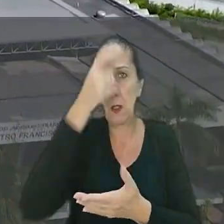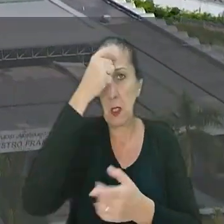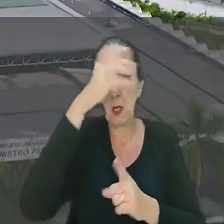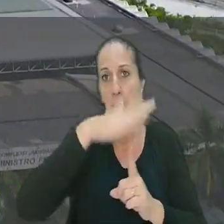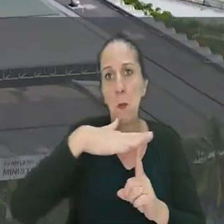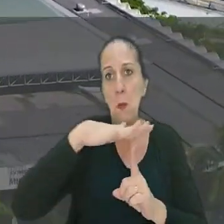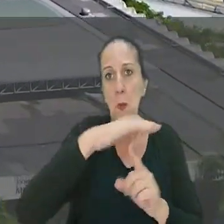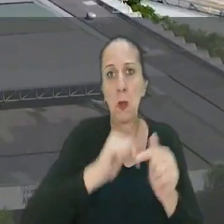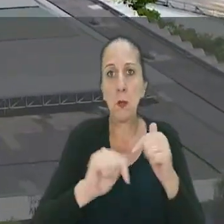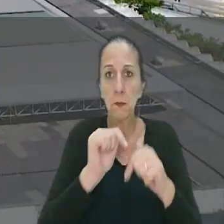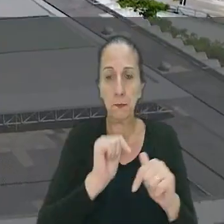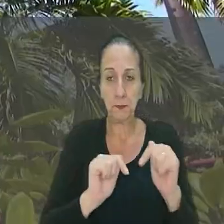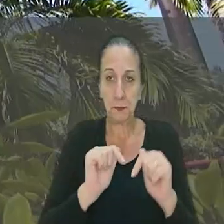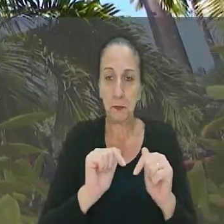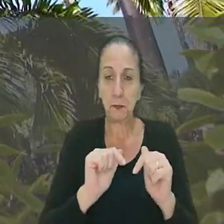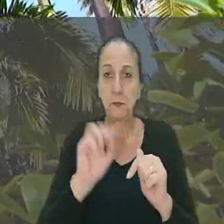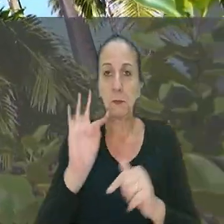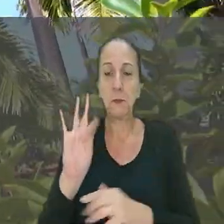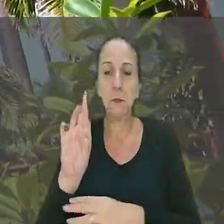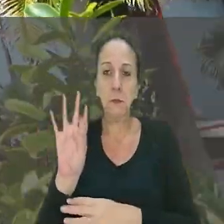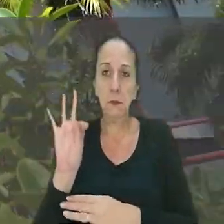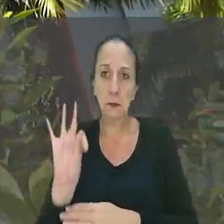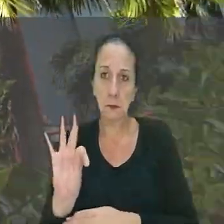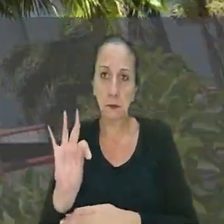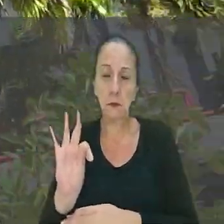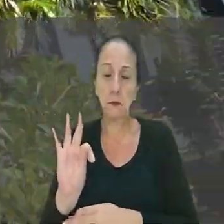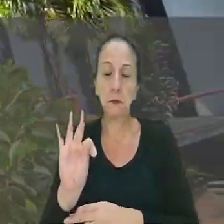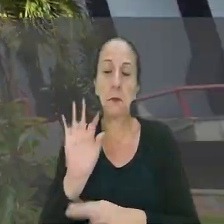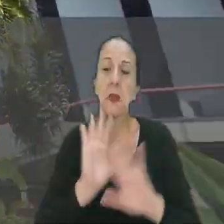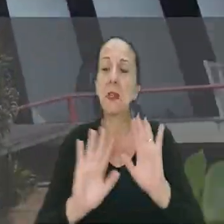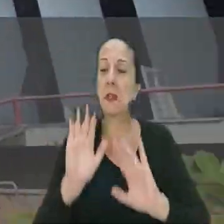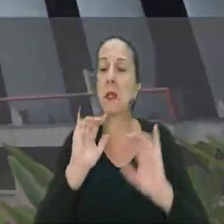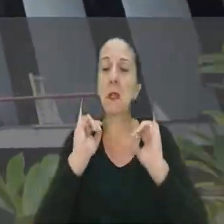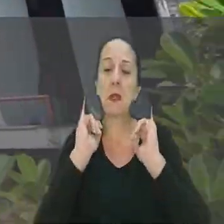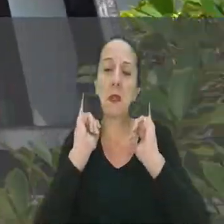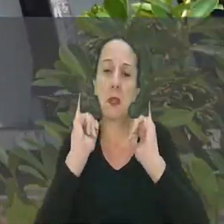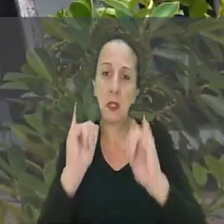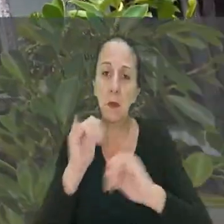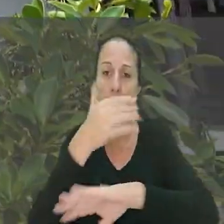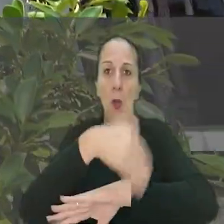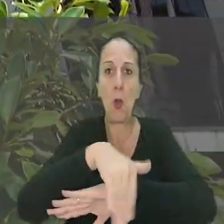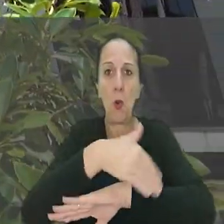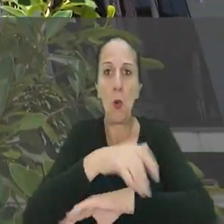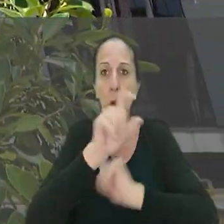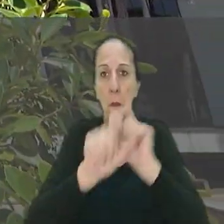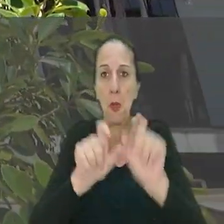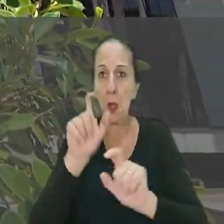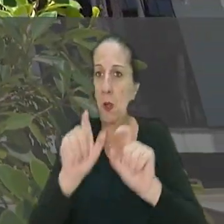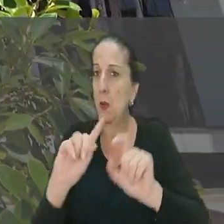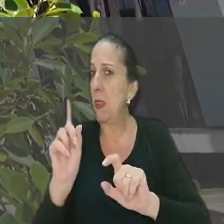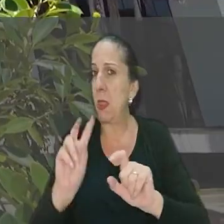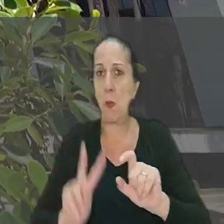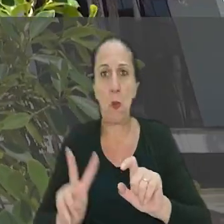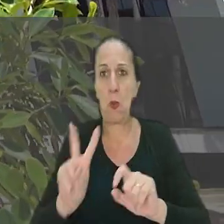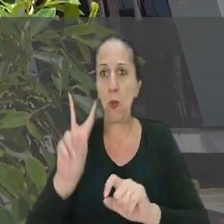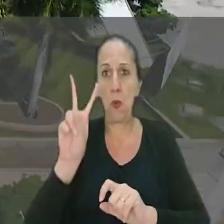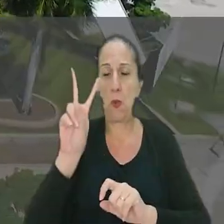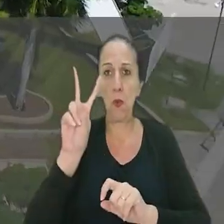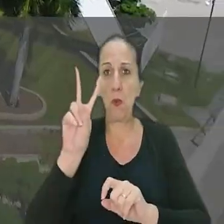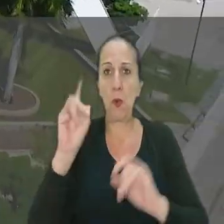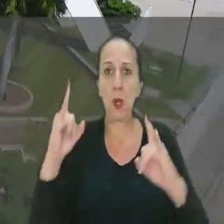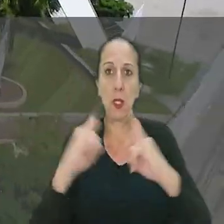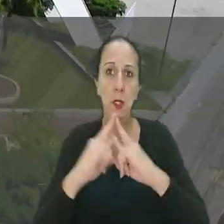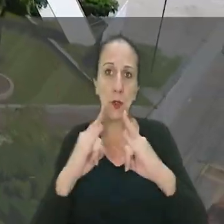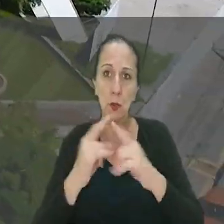danos morais ao trabalhador. Para o TRT, por se tratar de transporte rodoviário de pessoas e não de valores